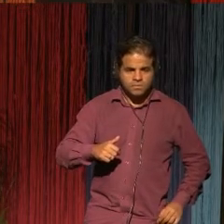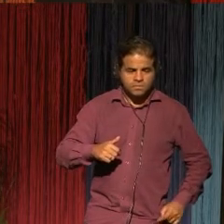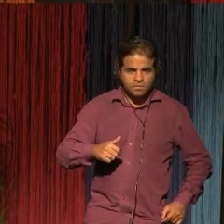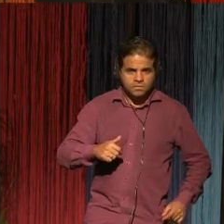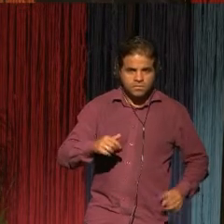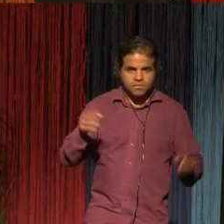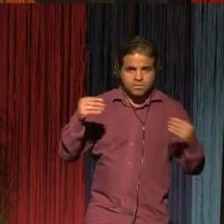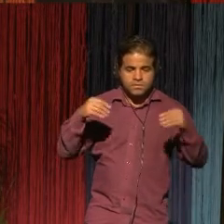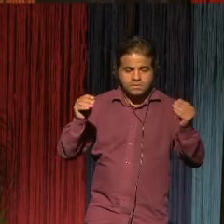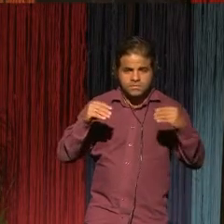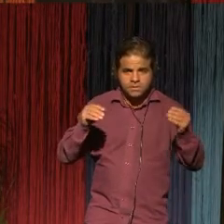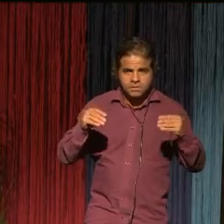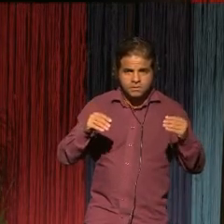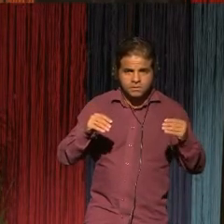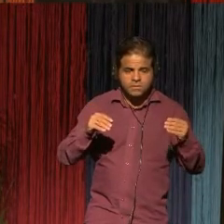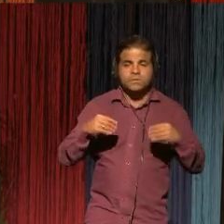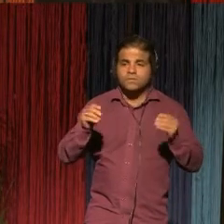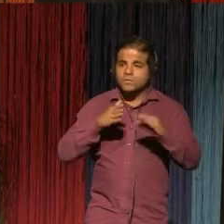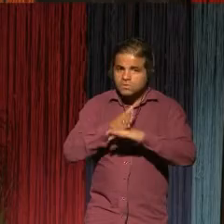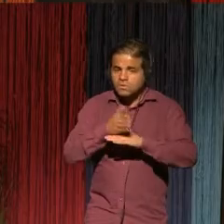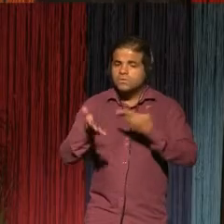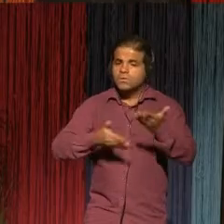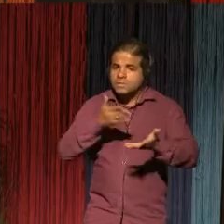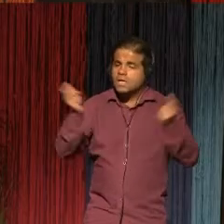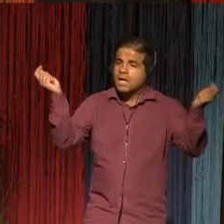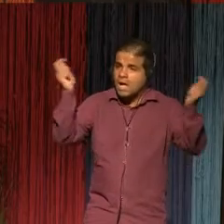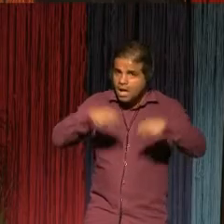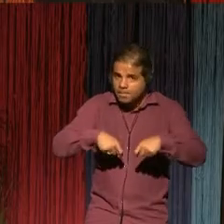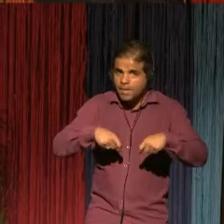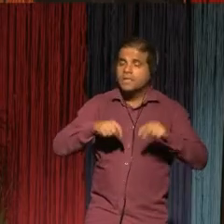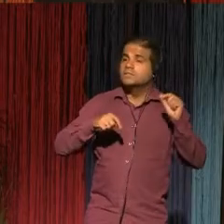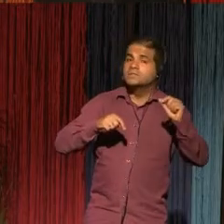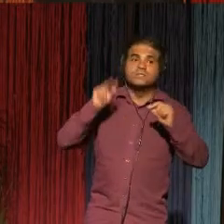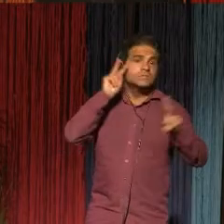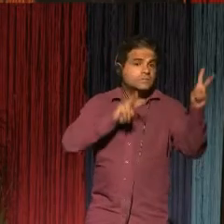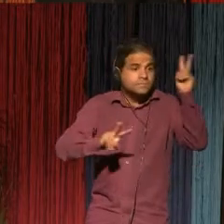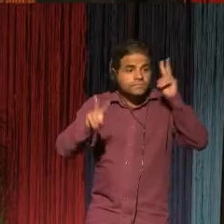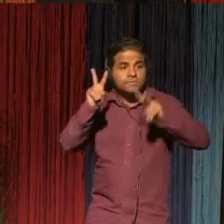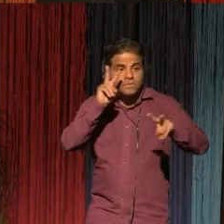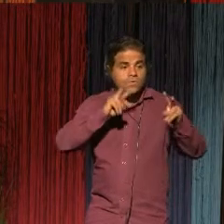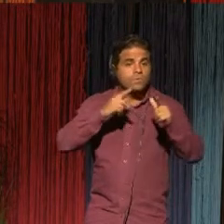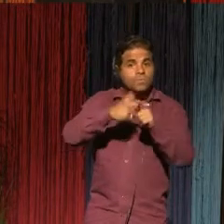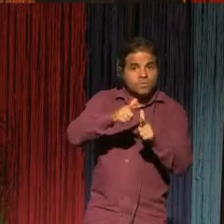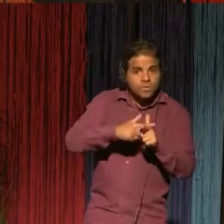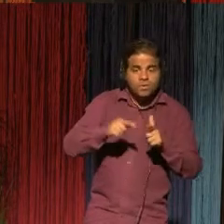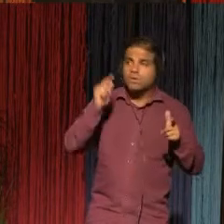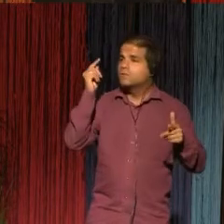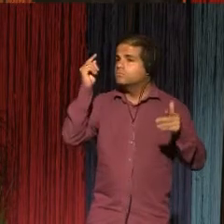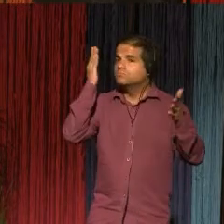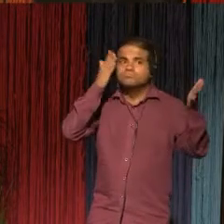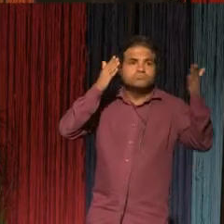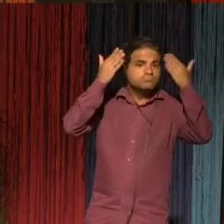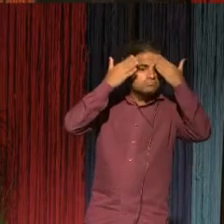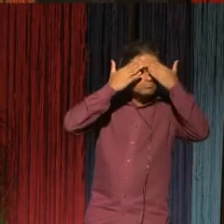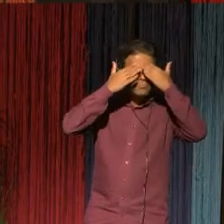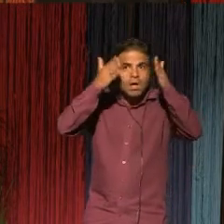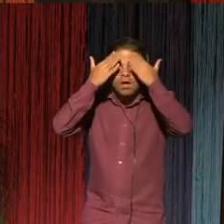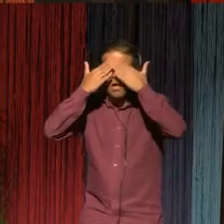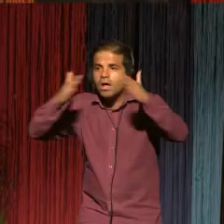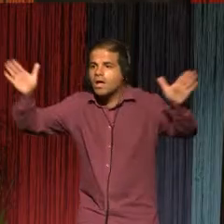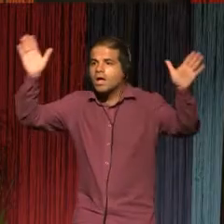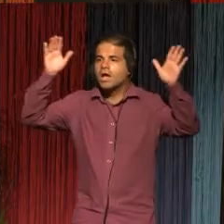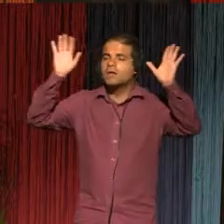é a flexibilidade cognitiva. Isso envolve ser capaz de ver um problema de ângulos diferentes, pensar de uma